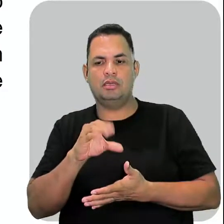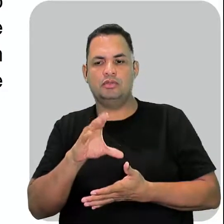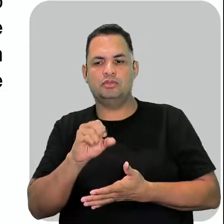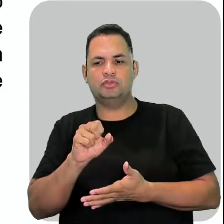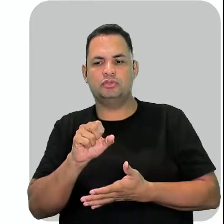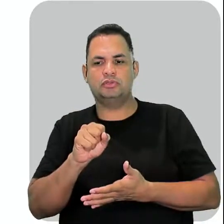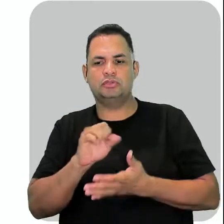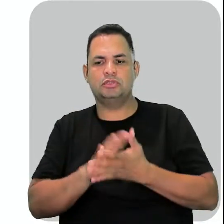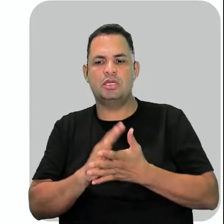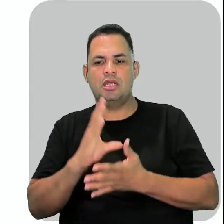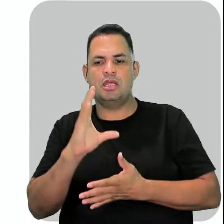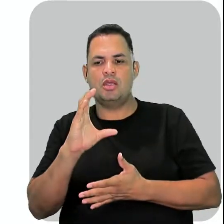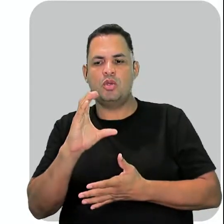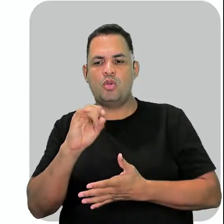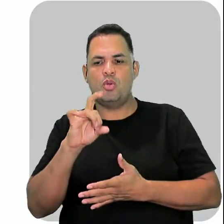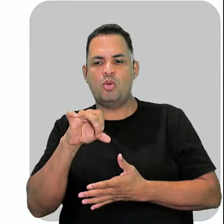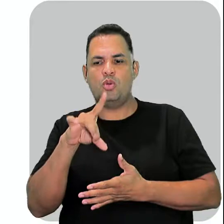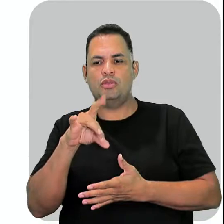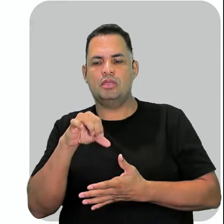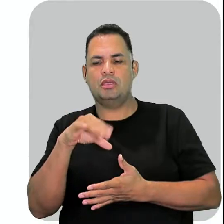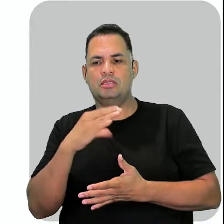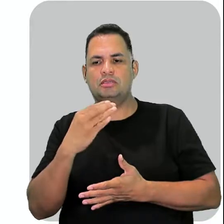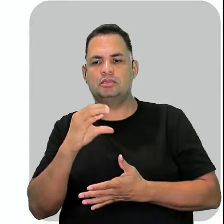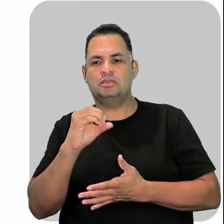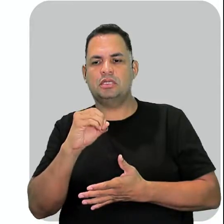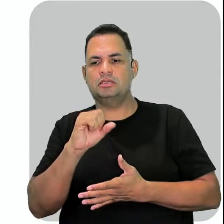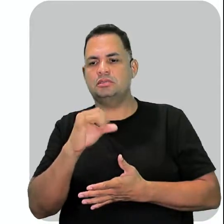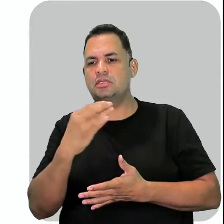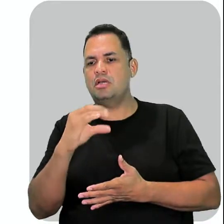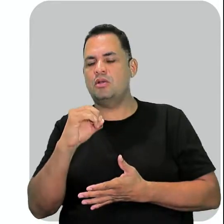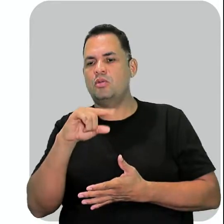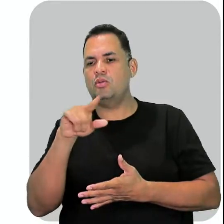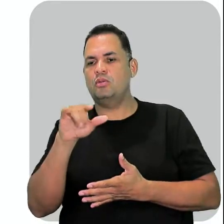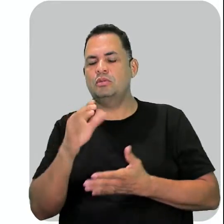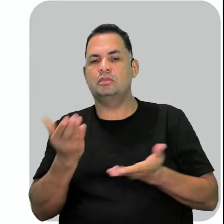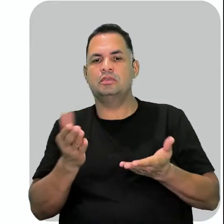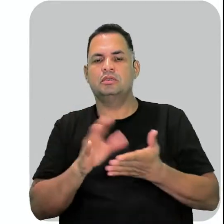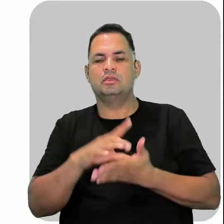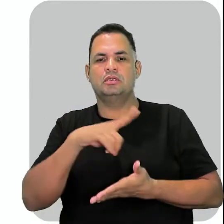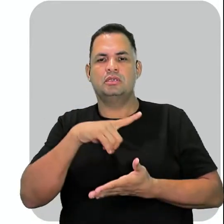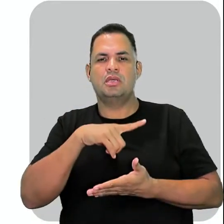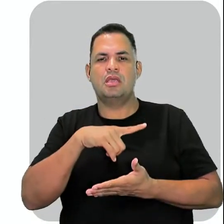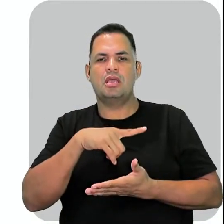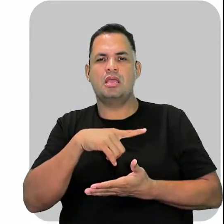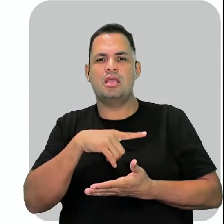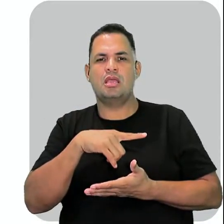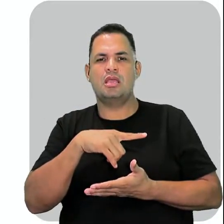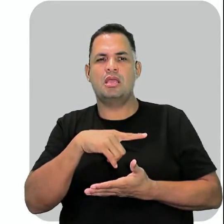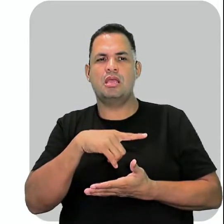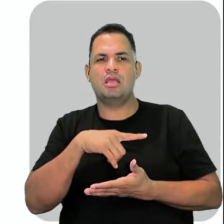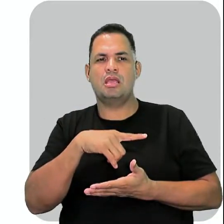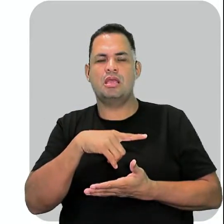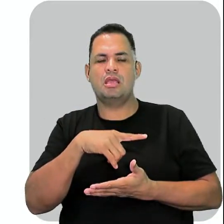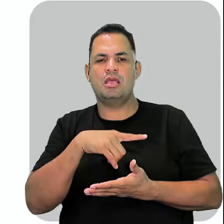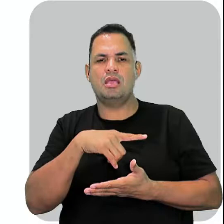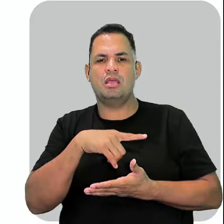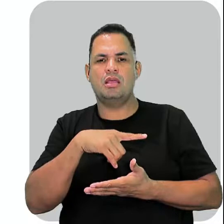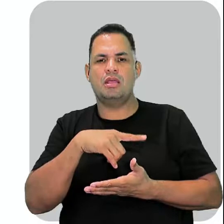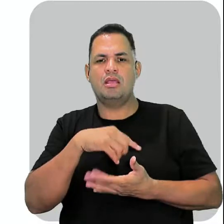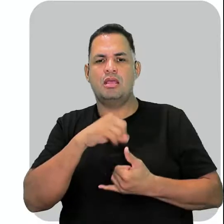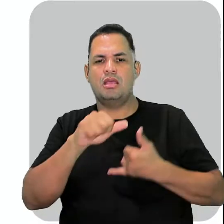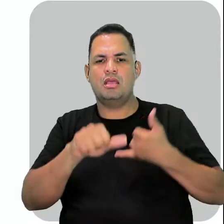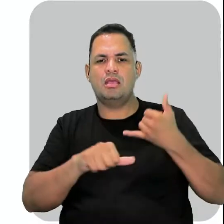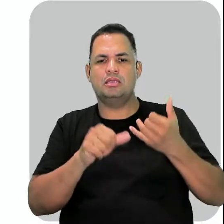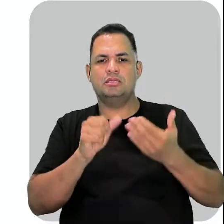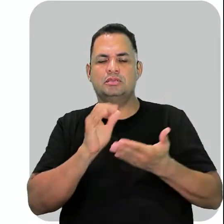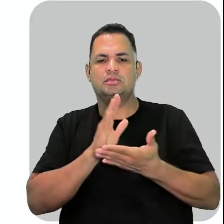condensação. Nos polímeros de condensação, nós temos reações que vão ocorrer, digamos que em etapa, diferente